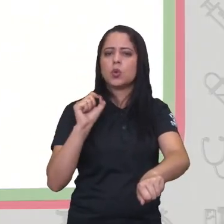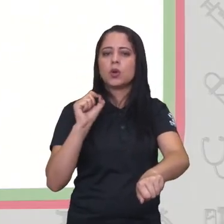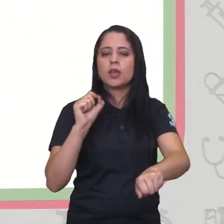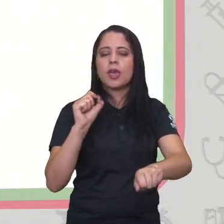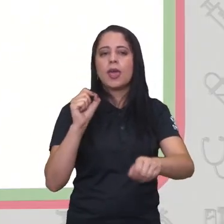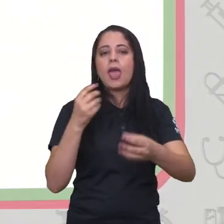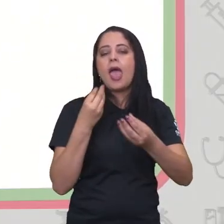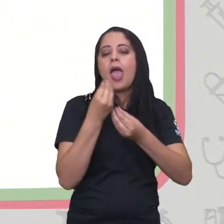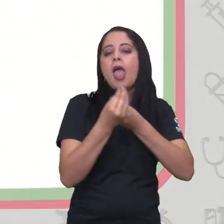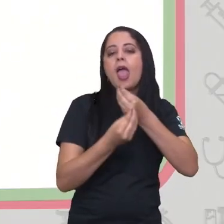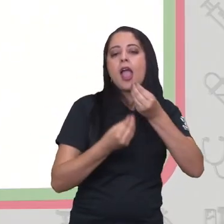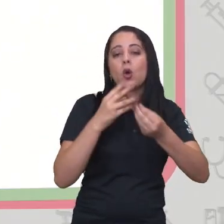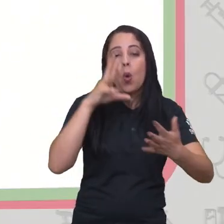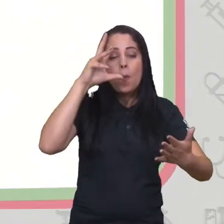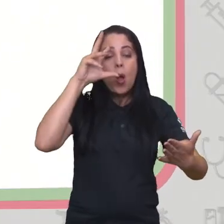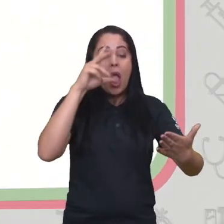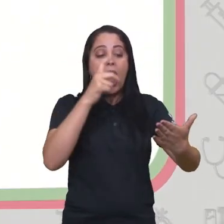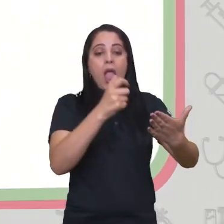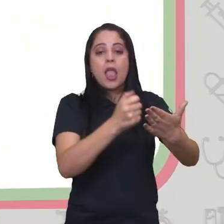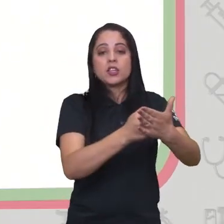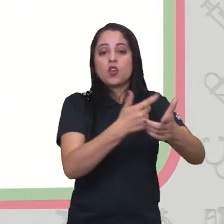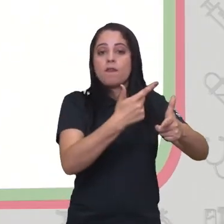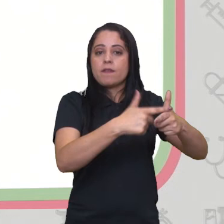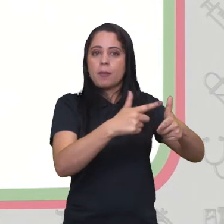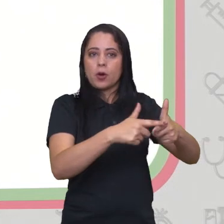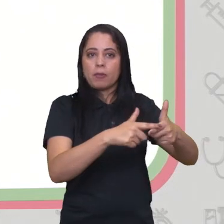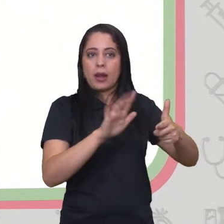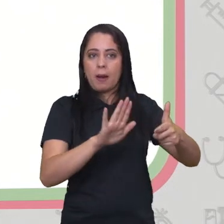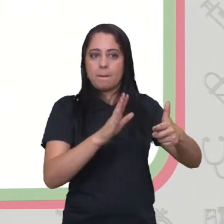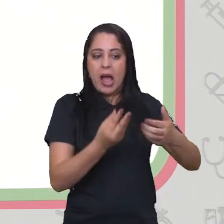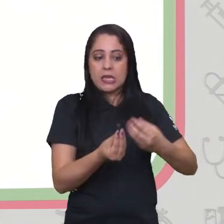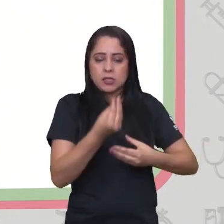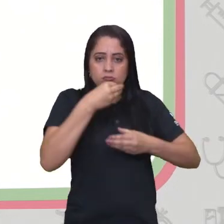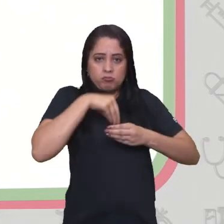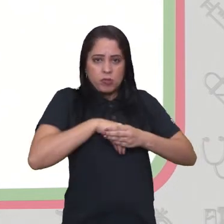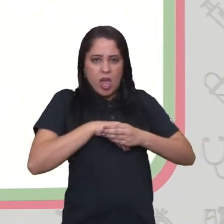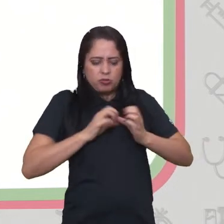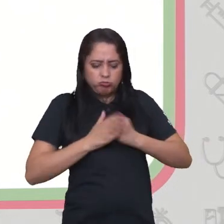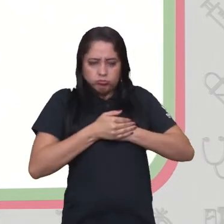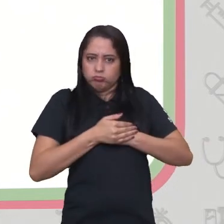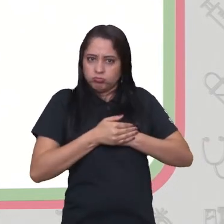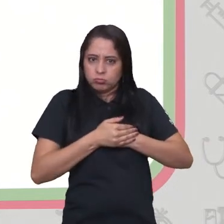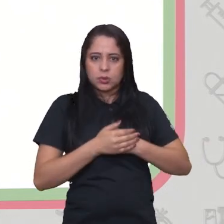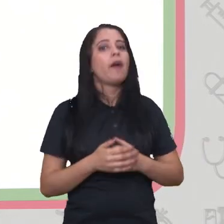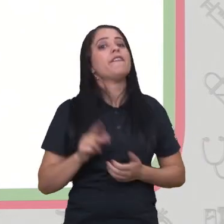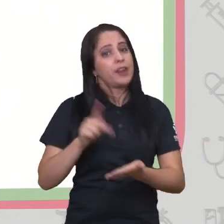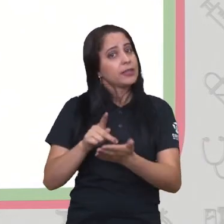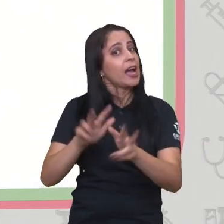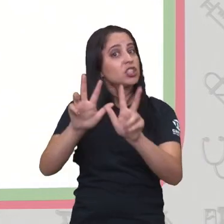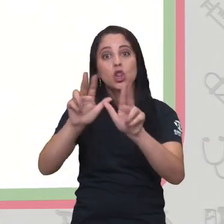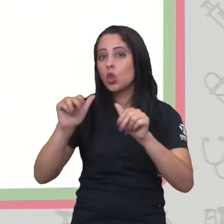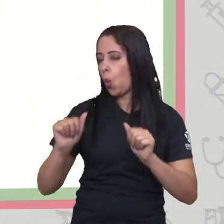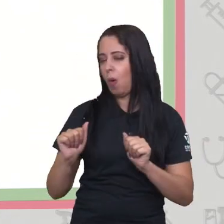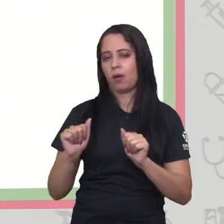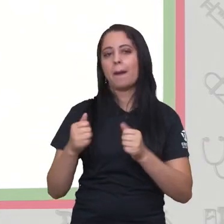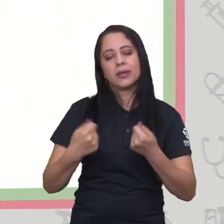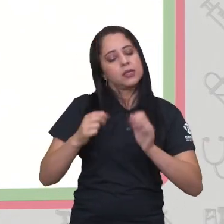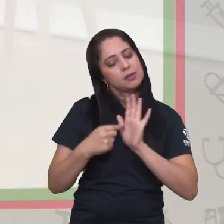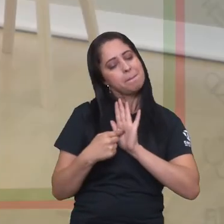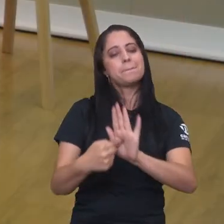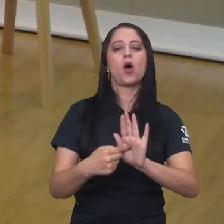ser encarada como uma forma de lidar com os nossos sentimentos, mas não de os esconder. Verdade, nunca